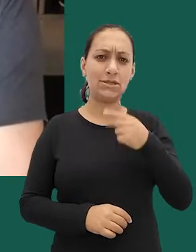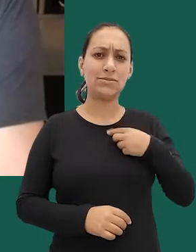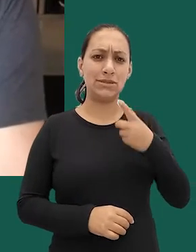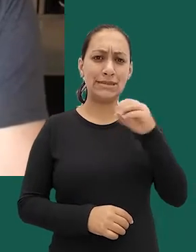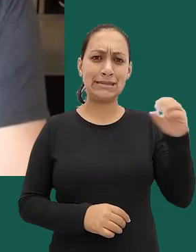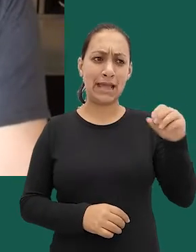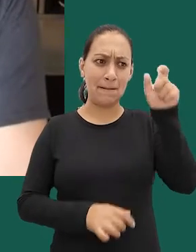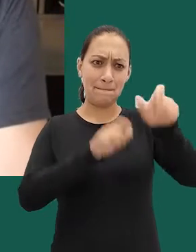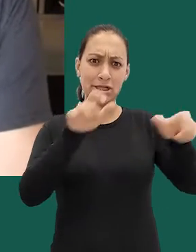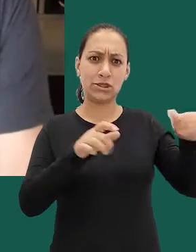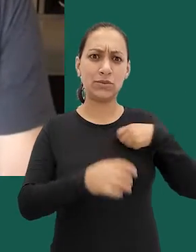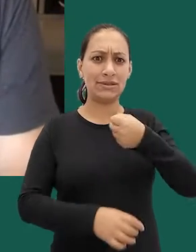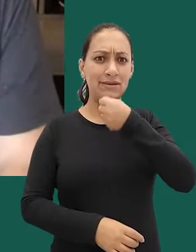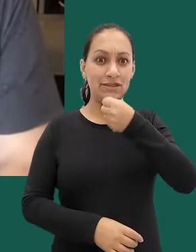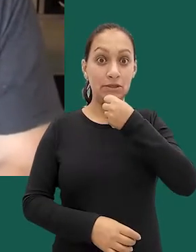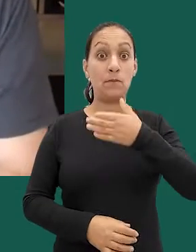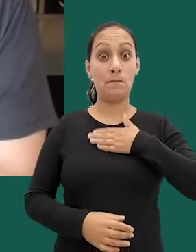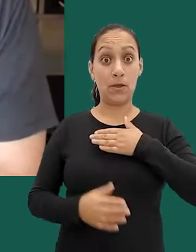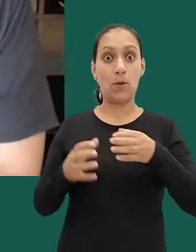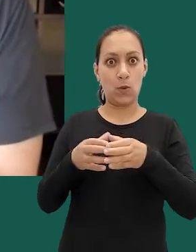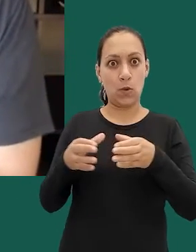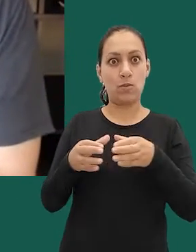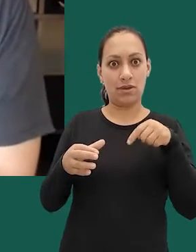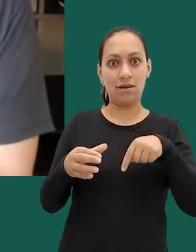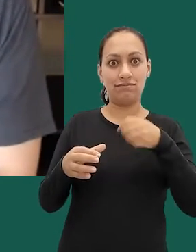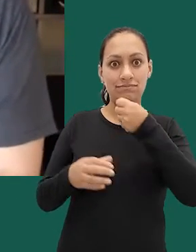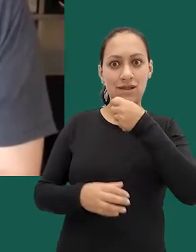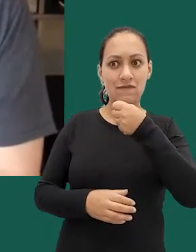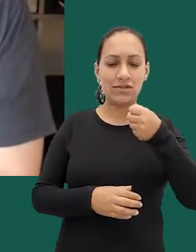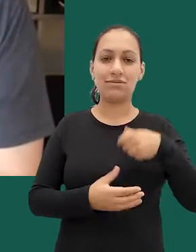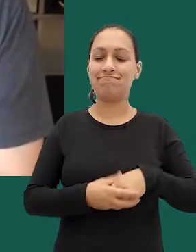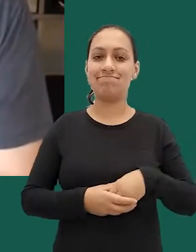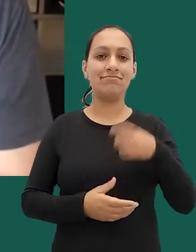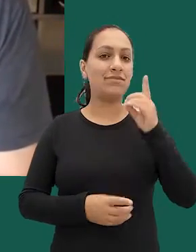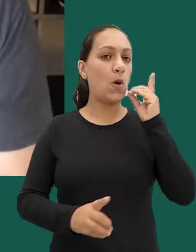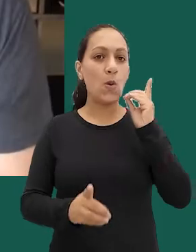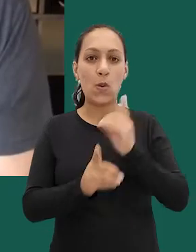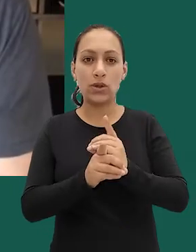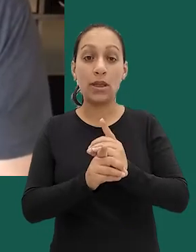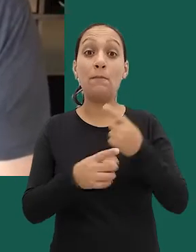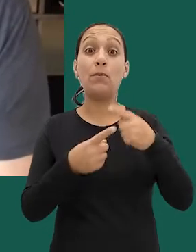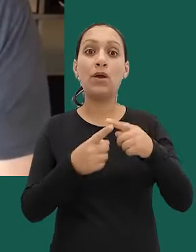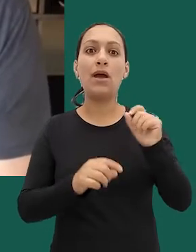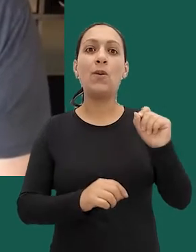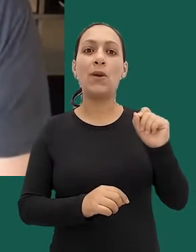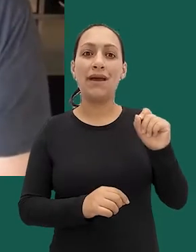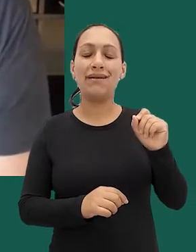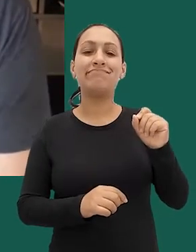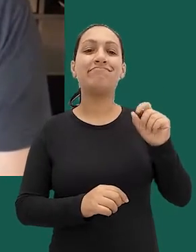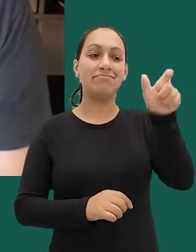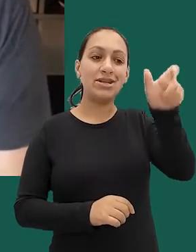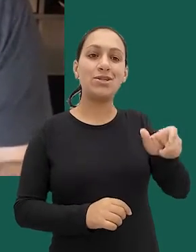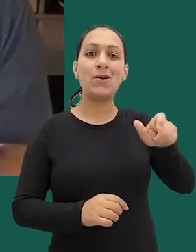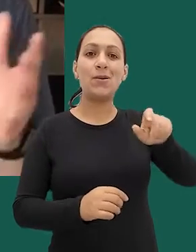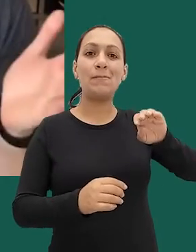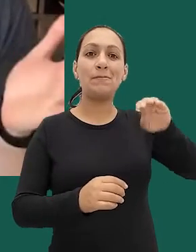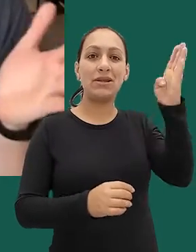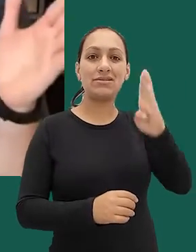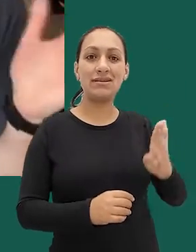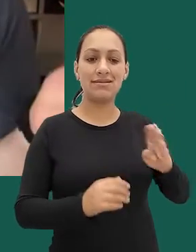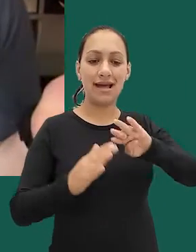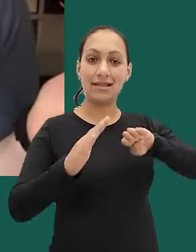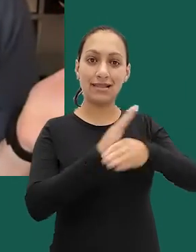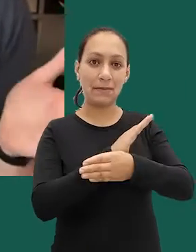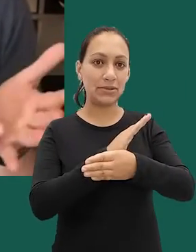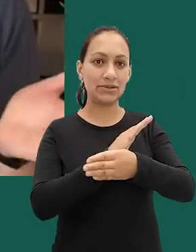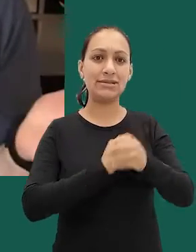para o meu time específico, não acham, o brasileiro se adapta muito fácil. Acho que as diversidades do Brasil... Se você